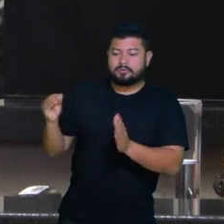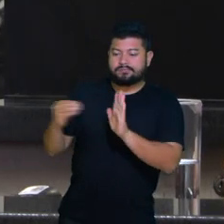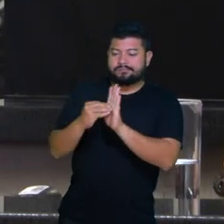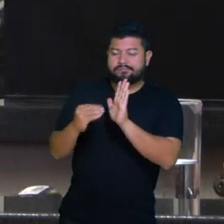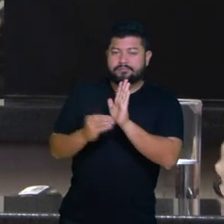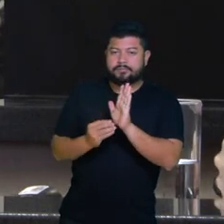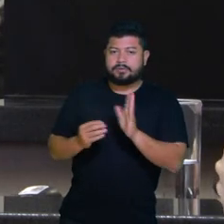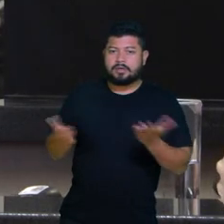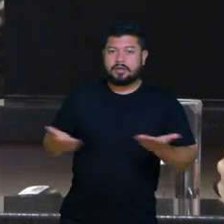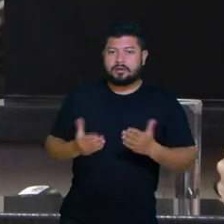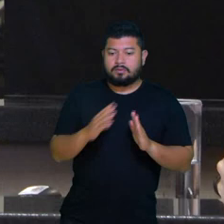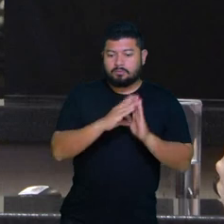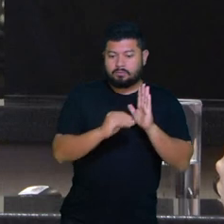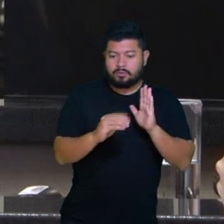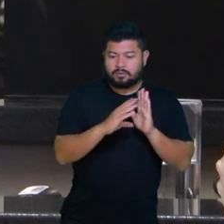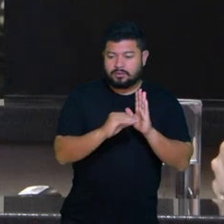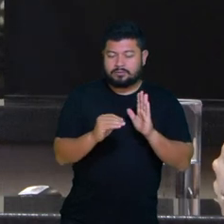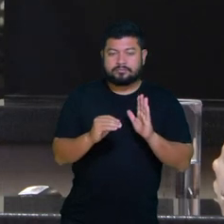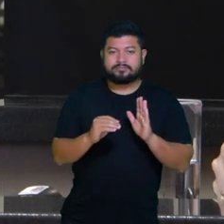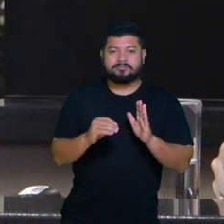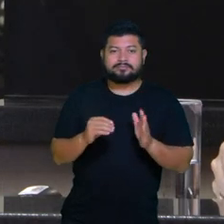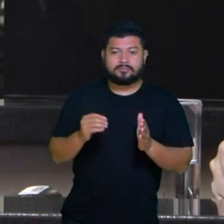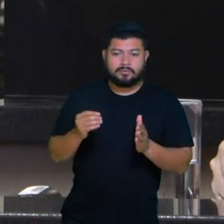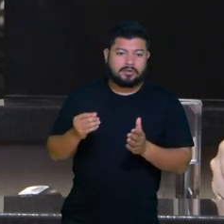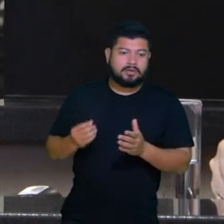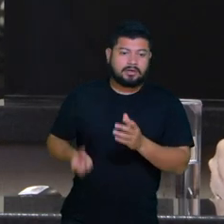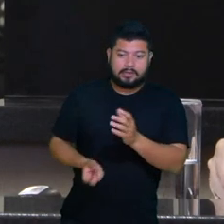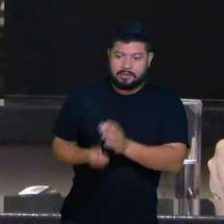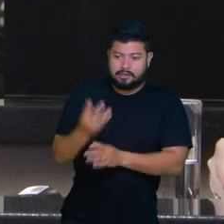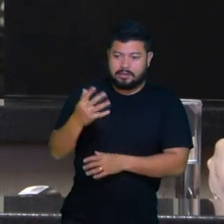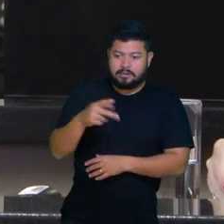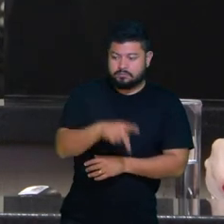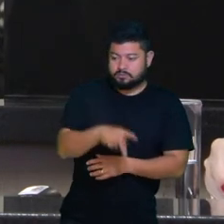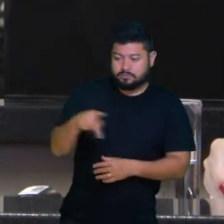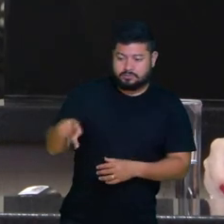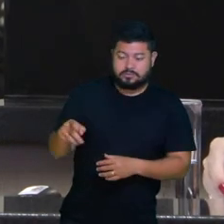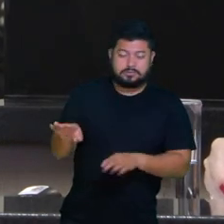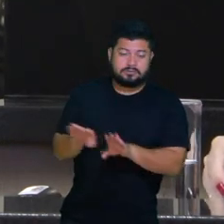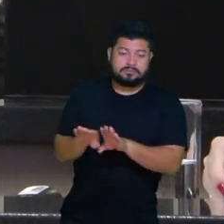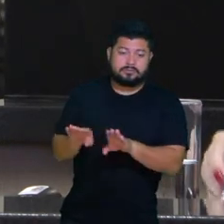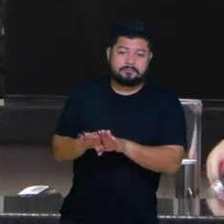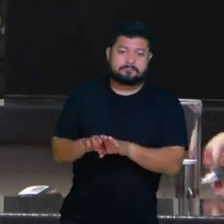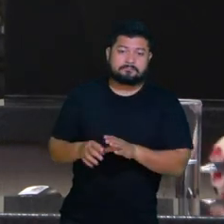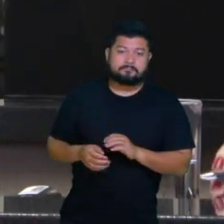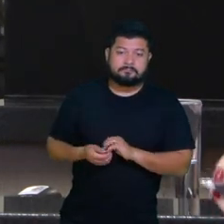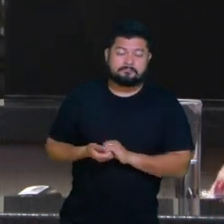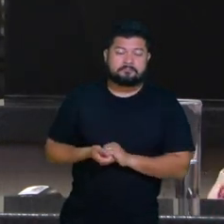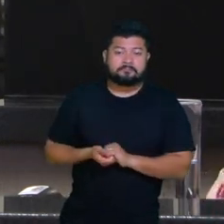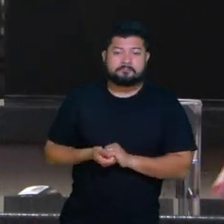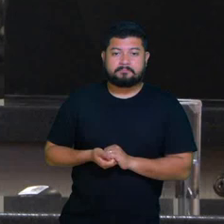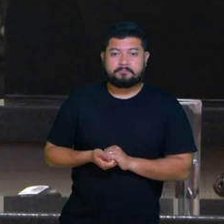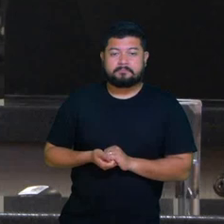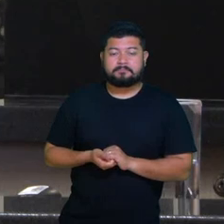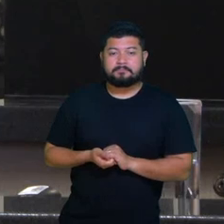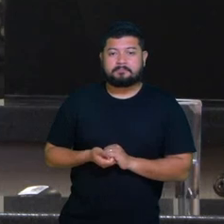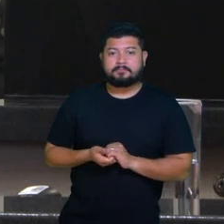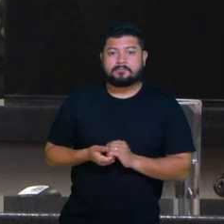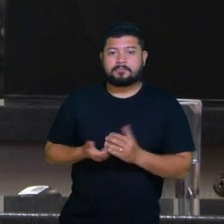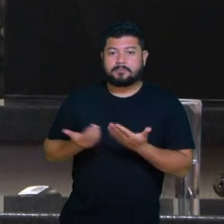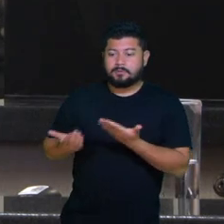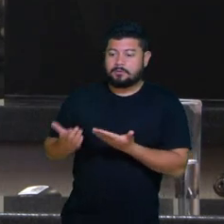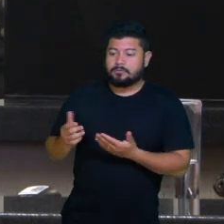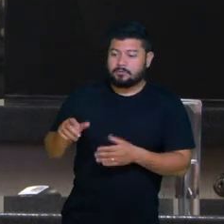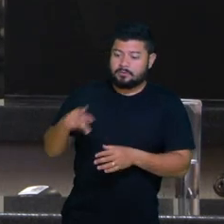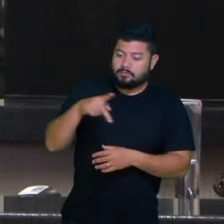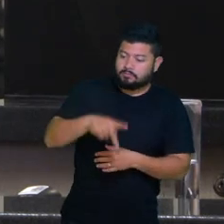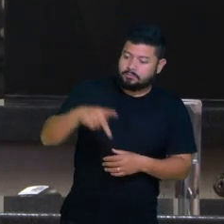modelo de professor tá então o esse professor